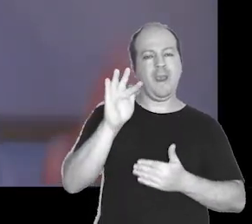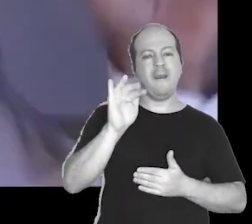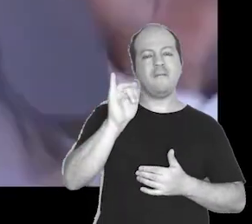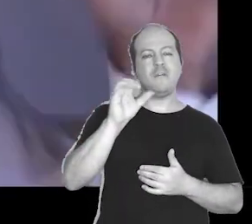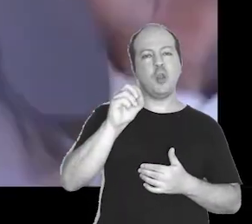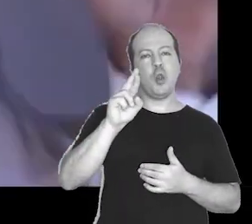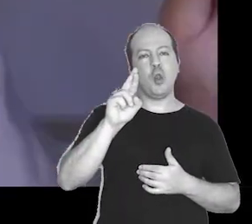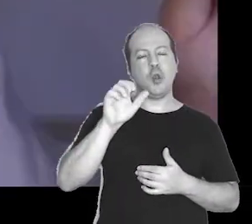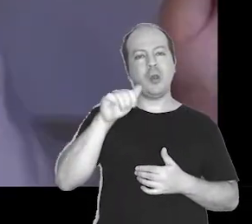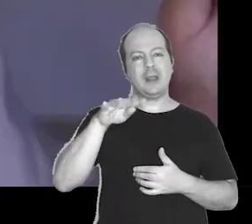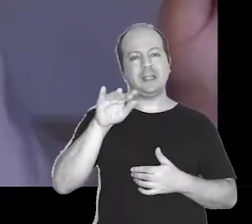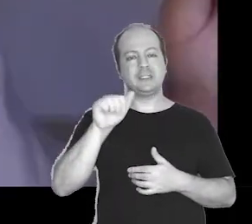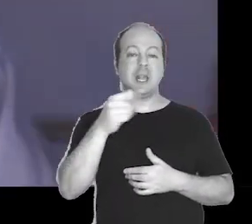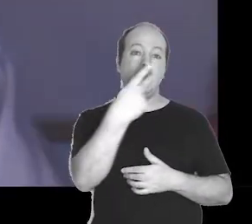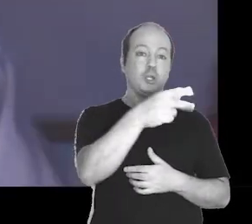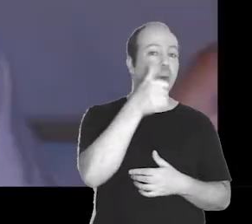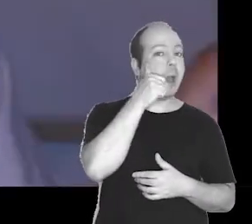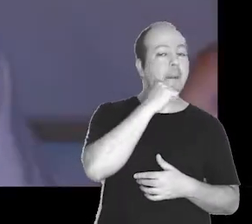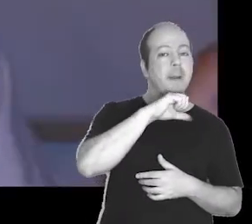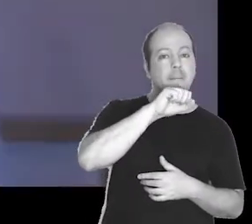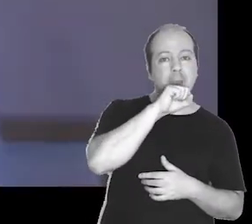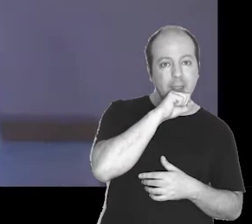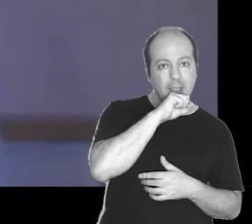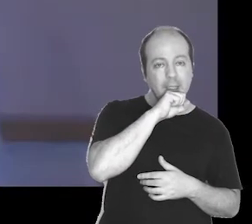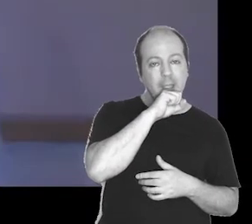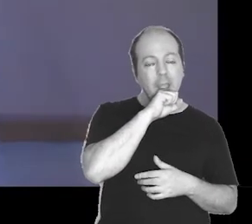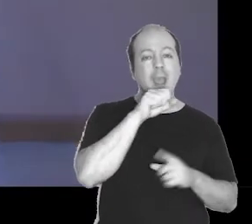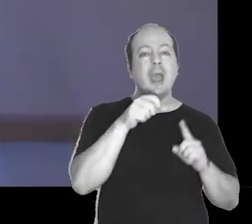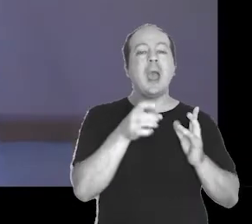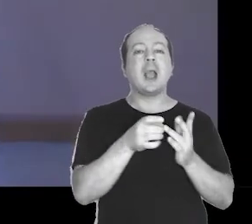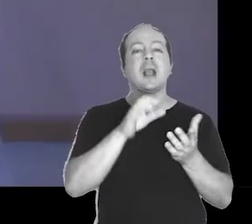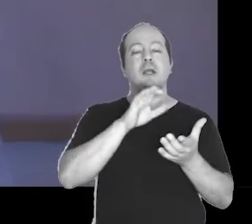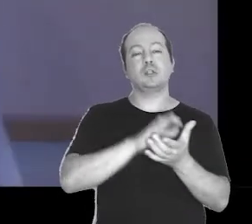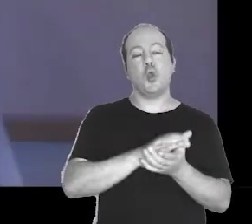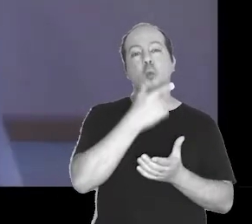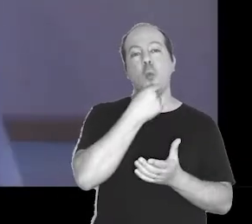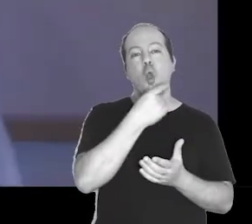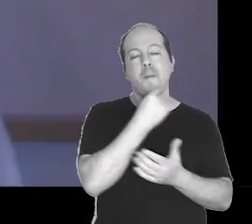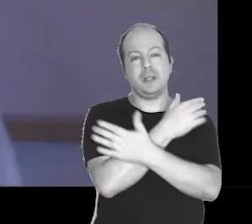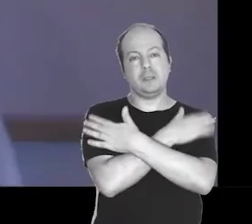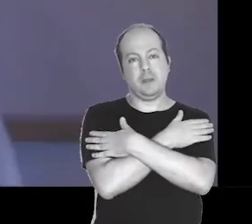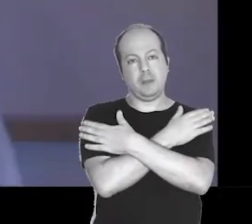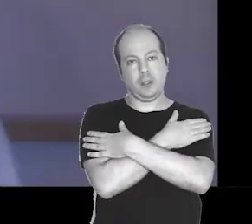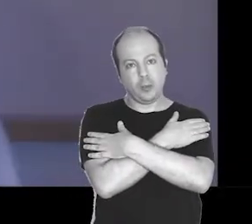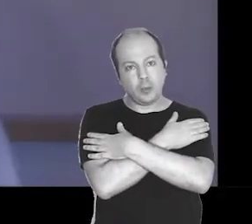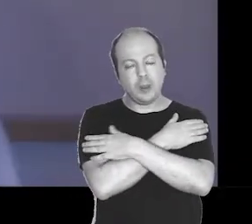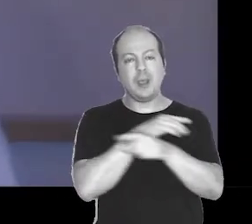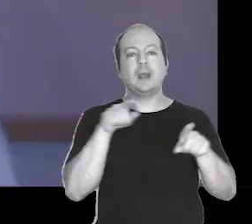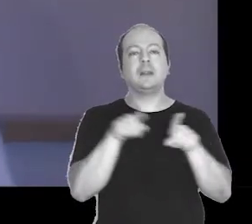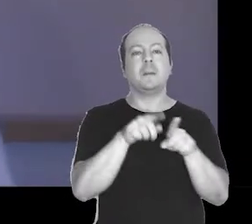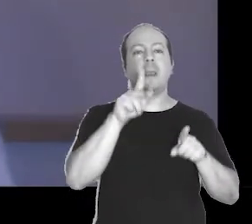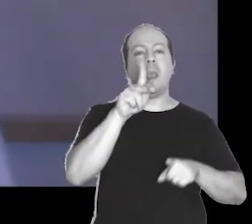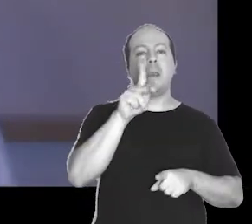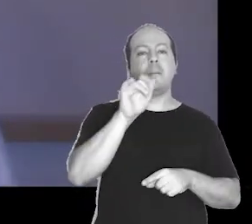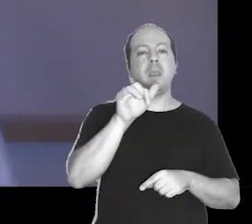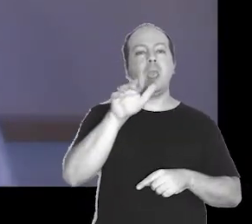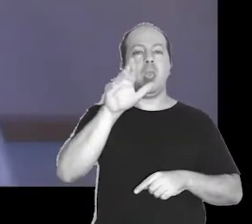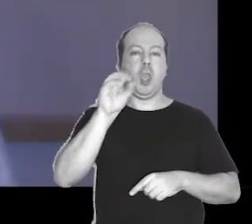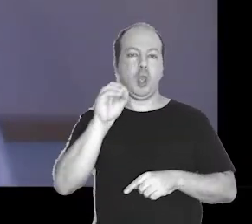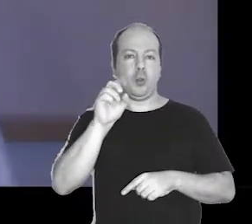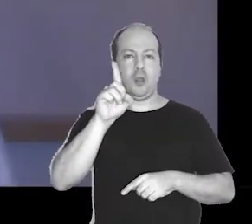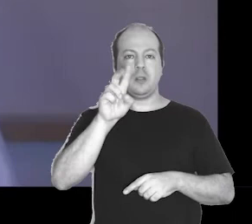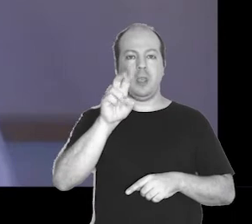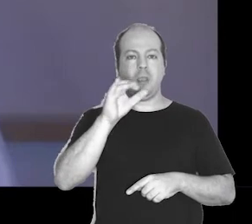quanto Catarina, sua mãe, se casou com um pasteleiro desempregado chamado a Catabriga de Piero del Vaca.